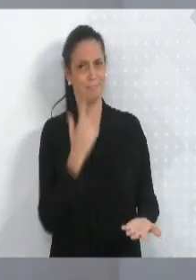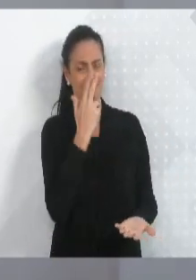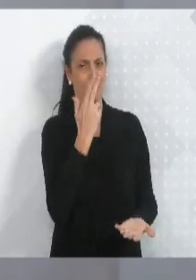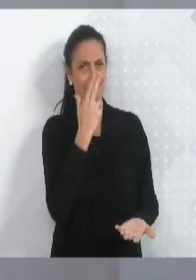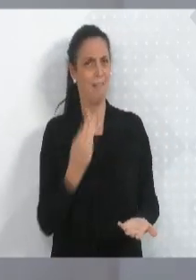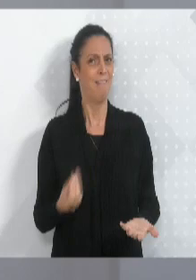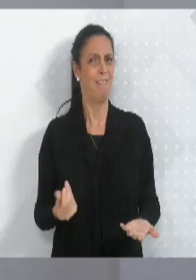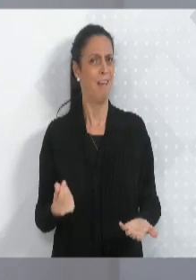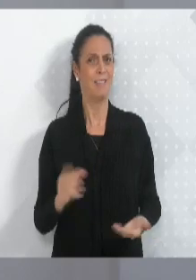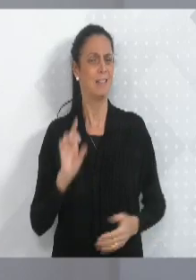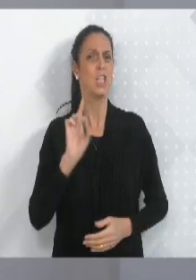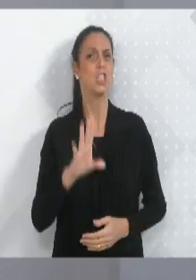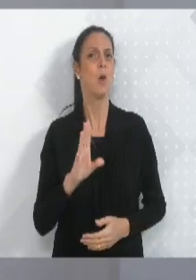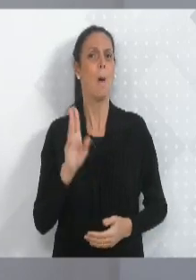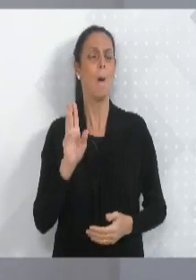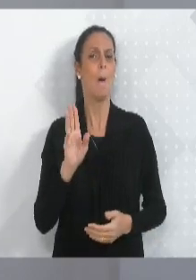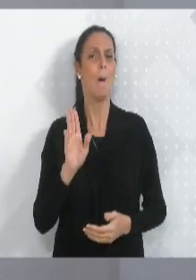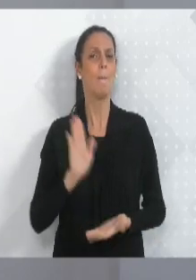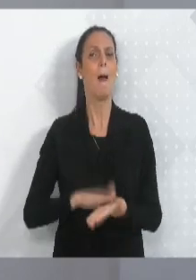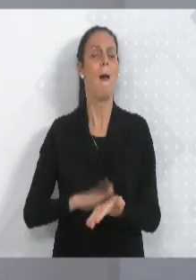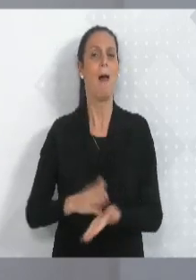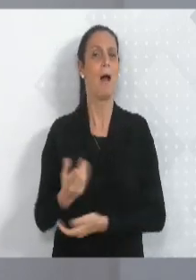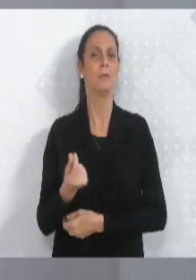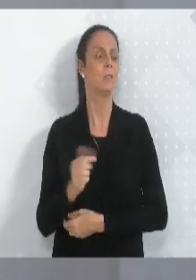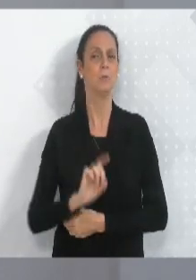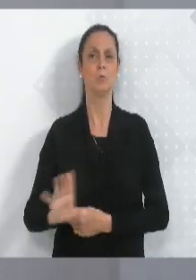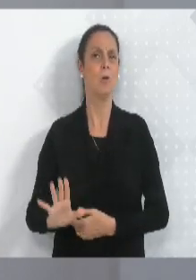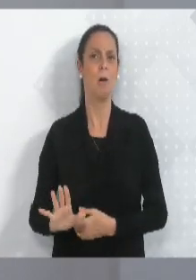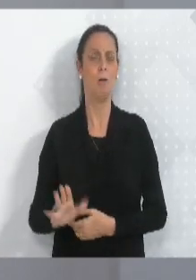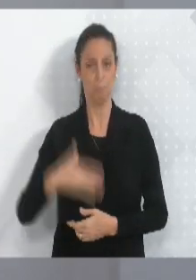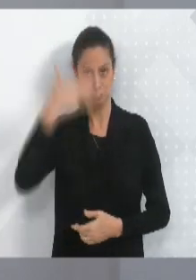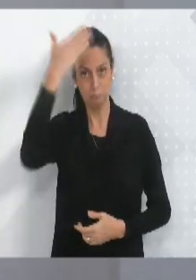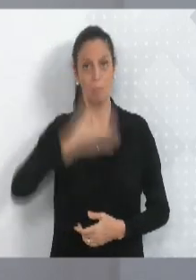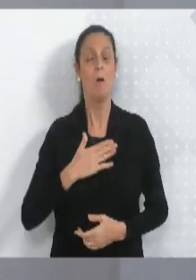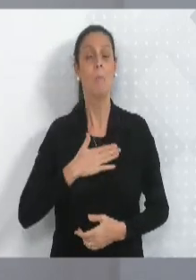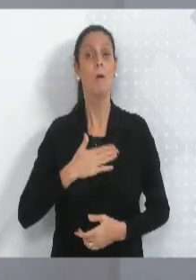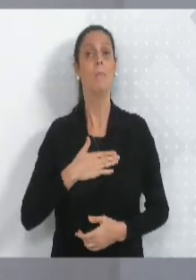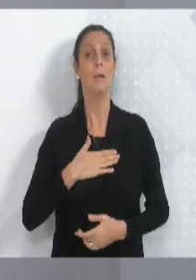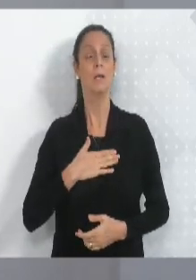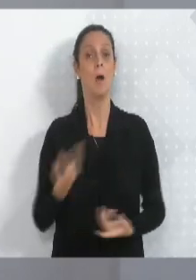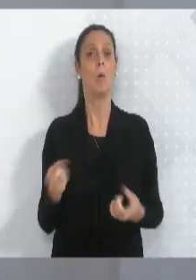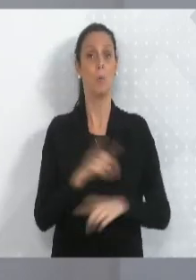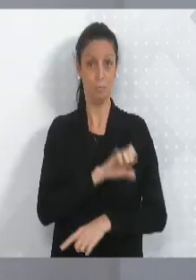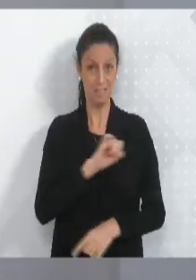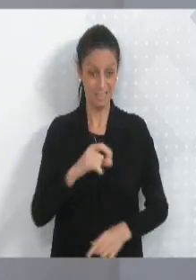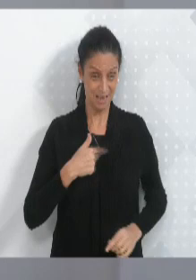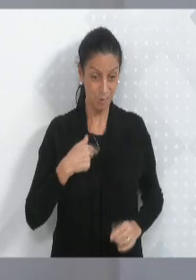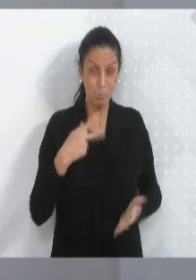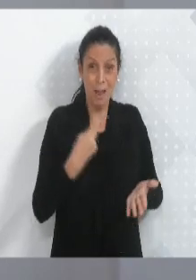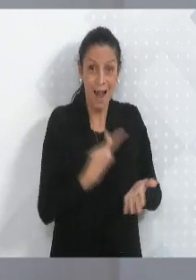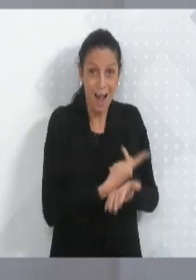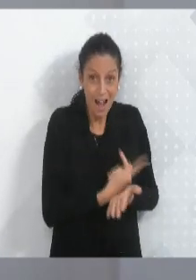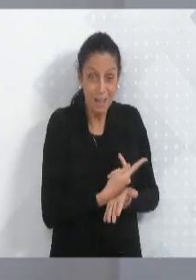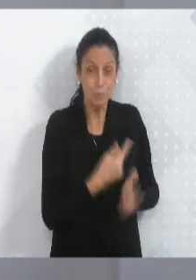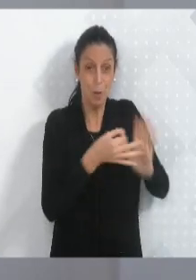meramente arrecadatória, para arrecadar dinheiro. E quero que me provem o contrário, e façam um desafio, vão na rua, conversa com as